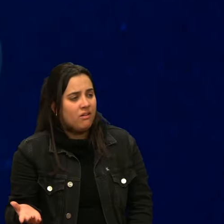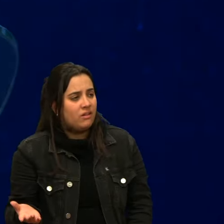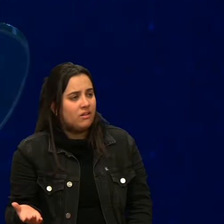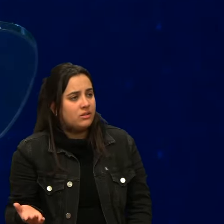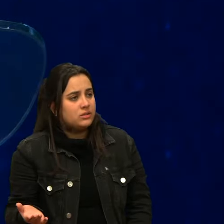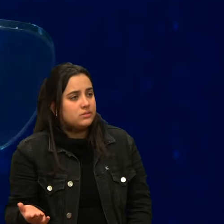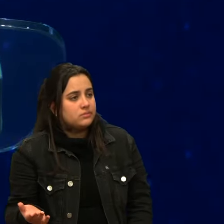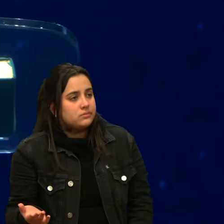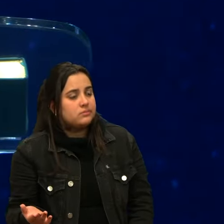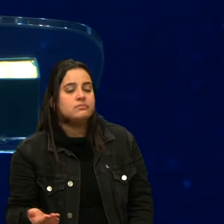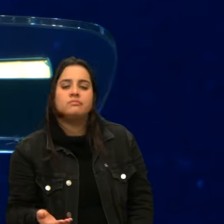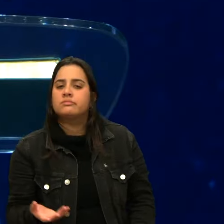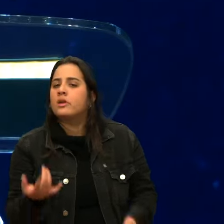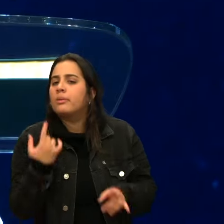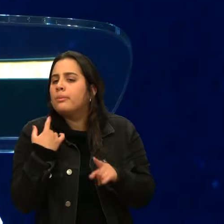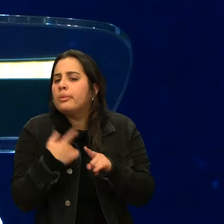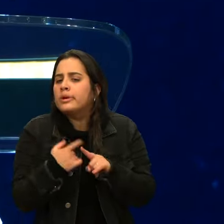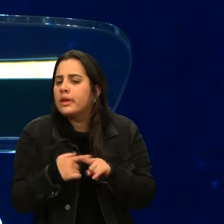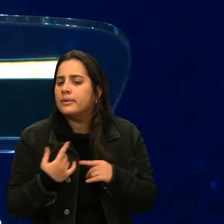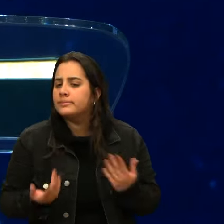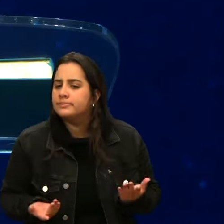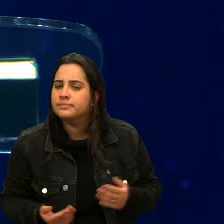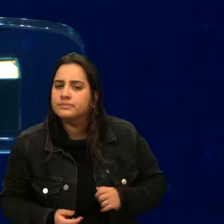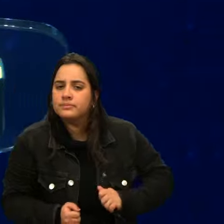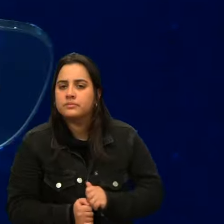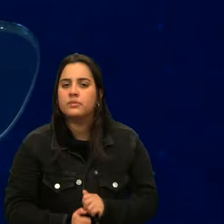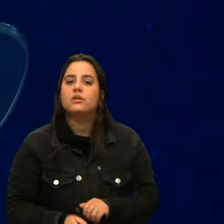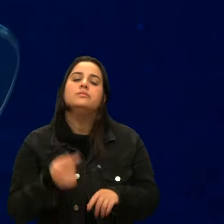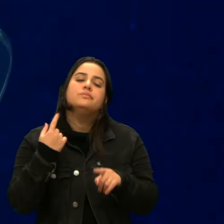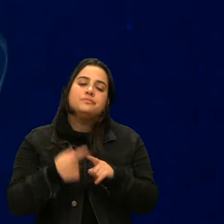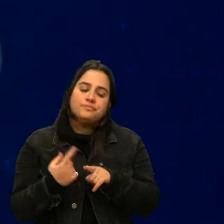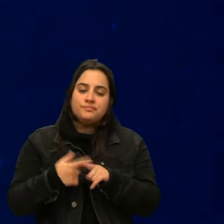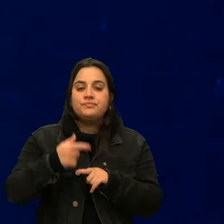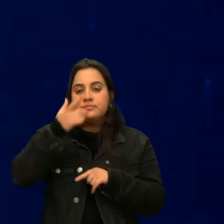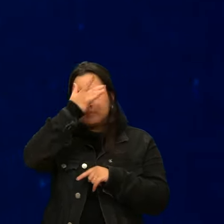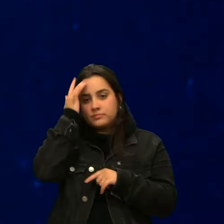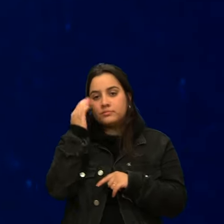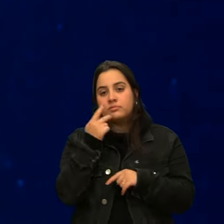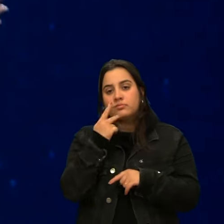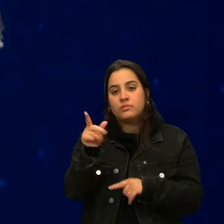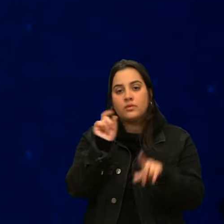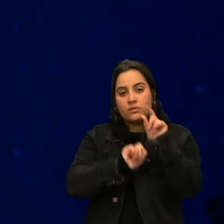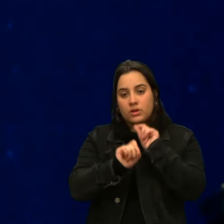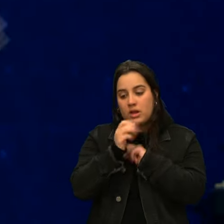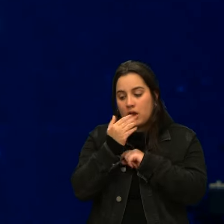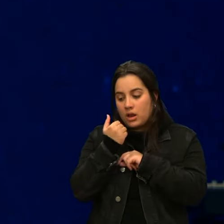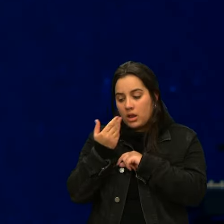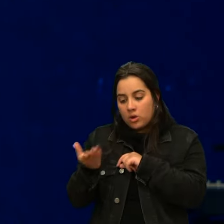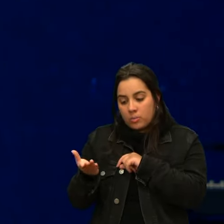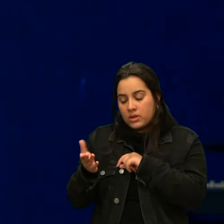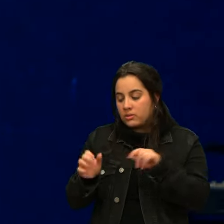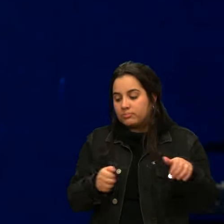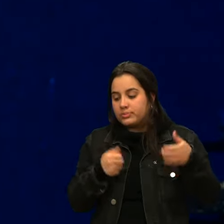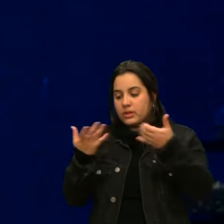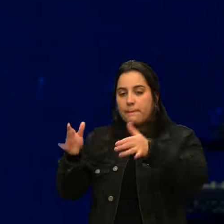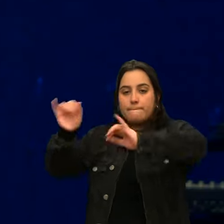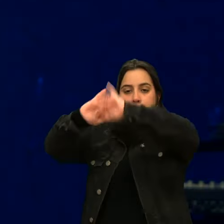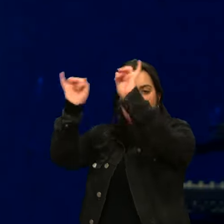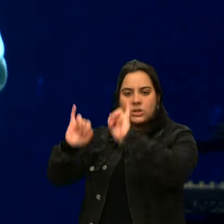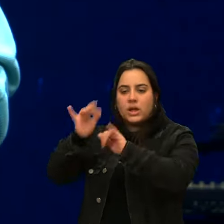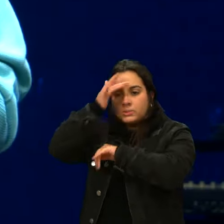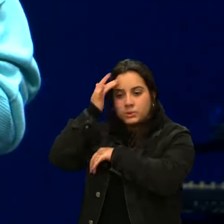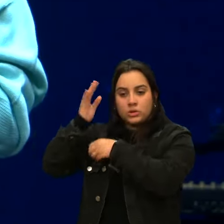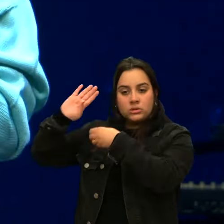Porque provavelmente o que as pessoas falam é que aquela comida era dedicada aos ídolos. Os babilônios tinham muitos